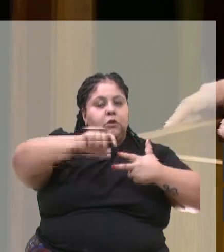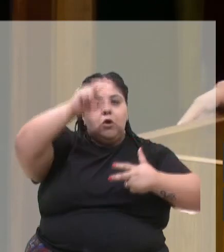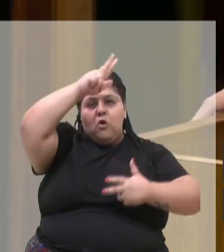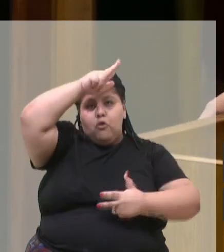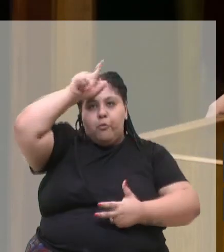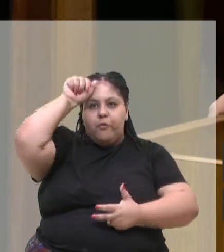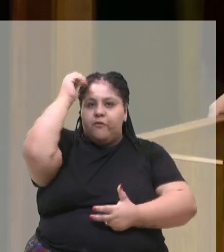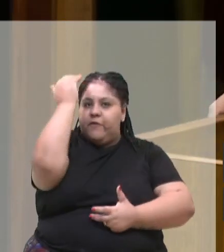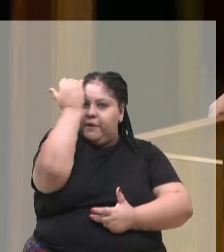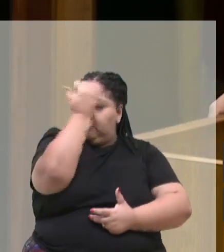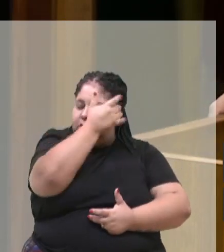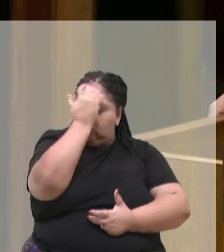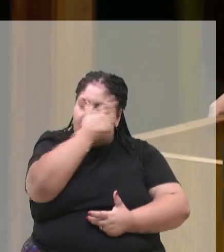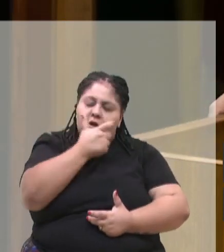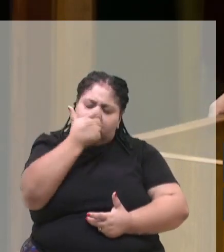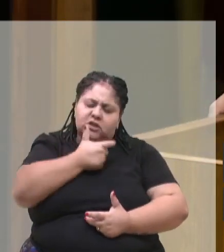oportuna